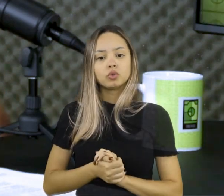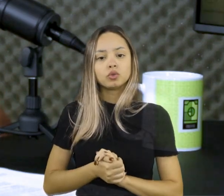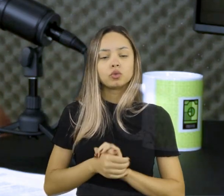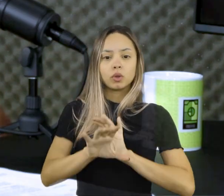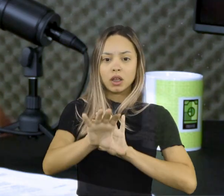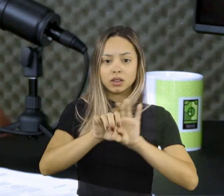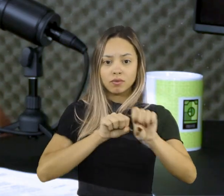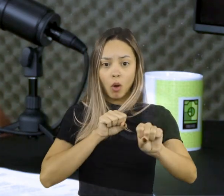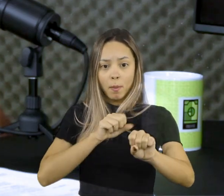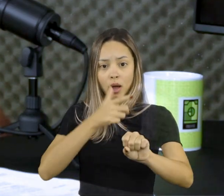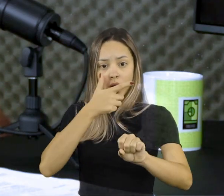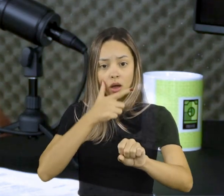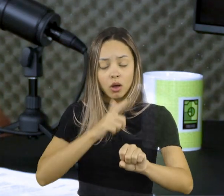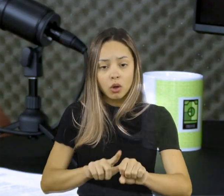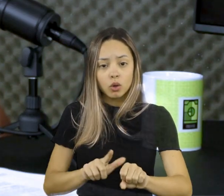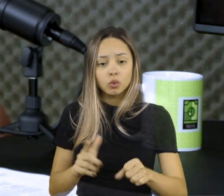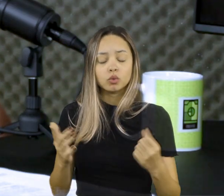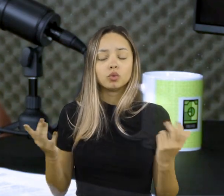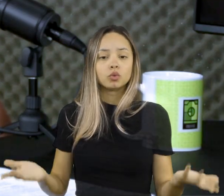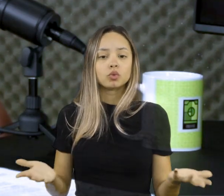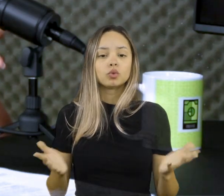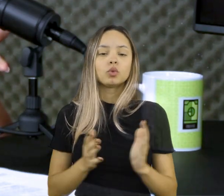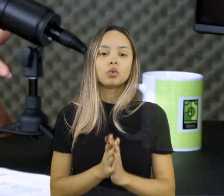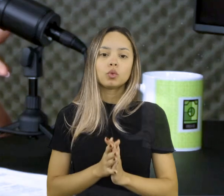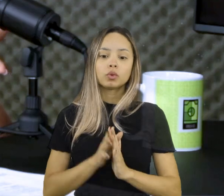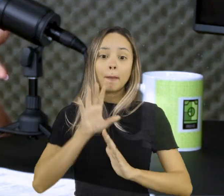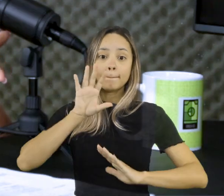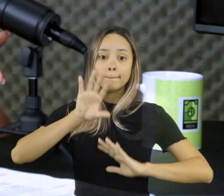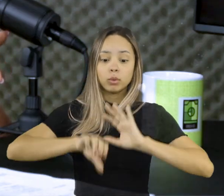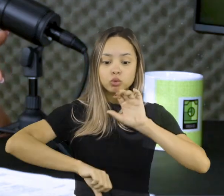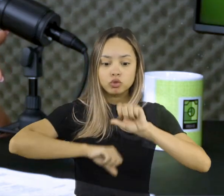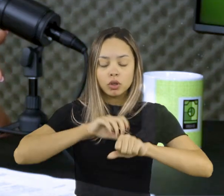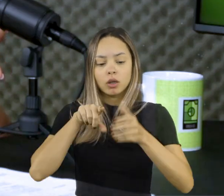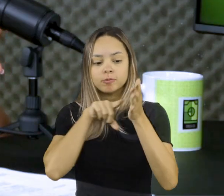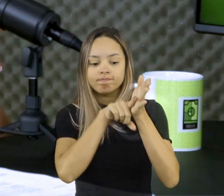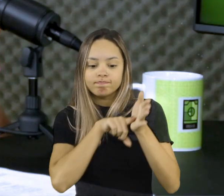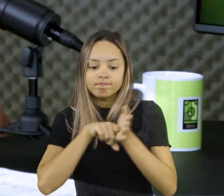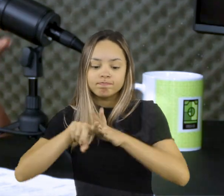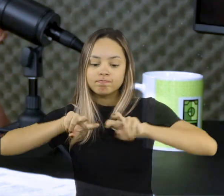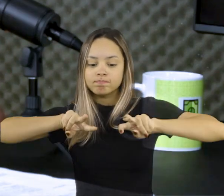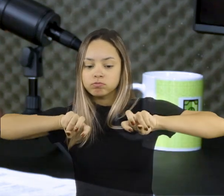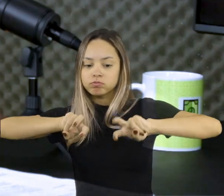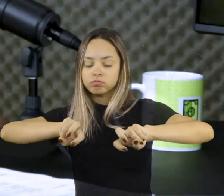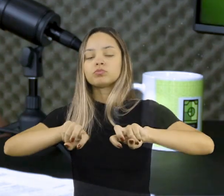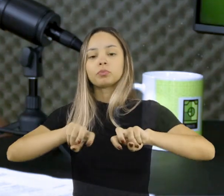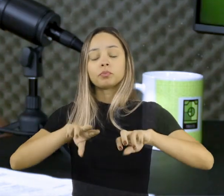está buscando? Né? Nas leis de diretrizes e bases de educação, diz que